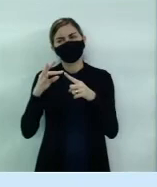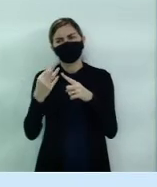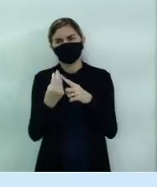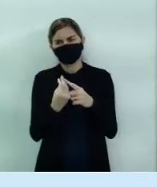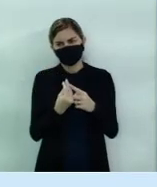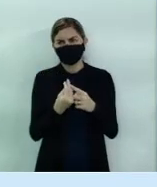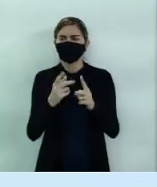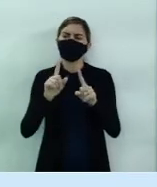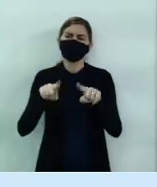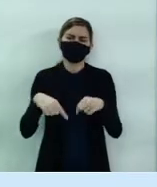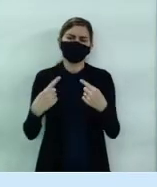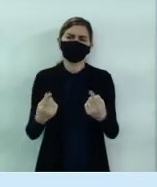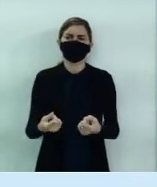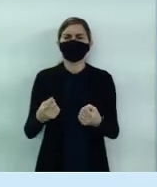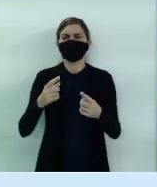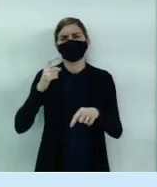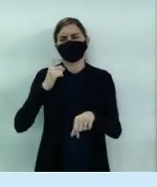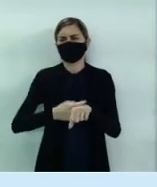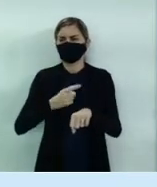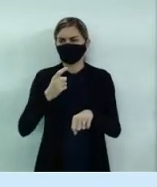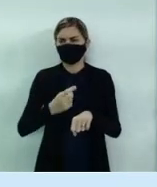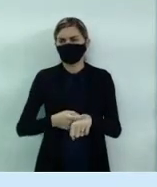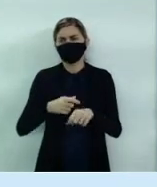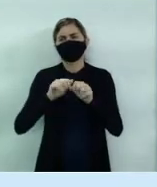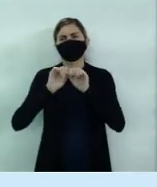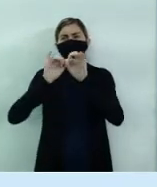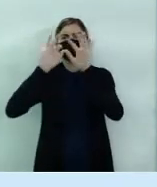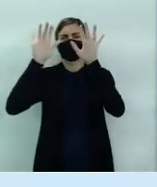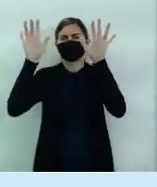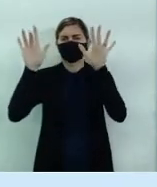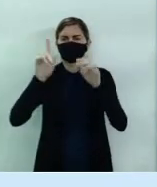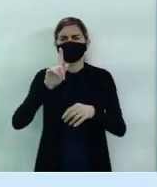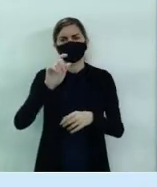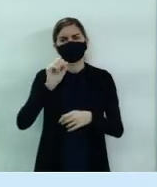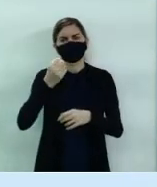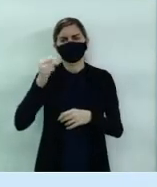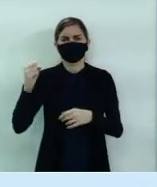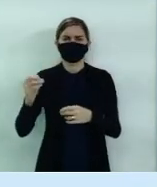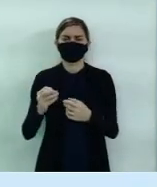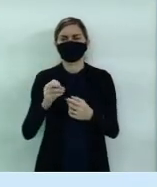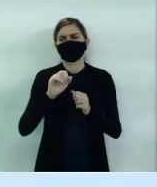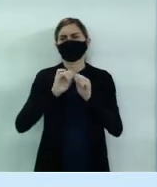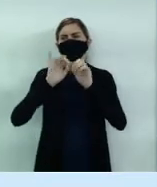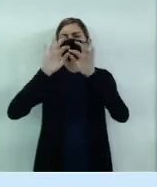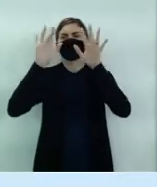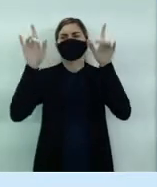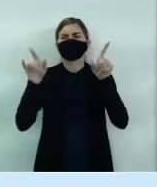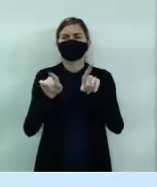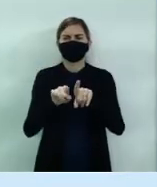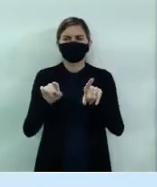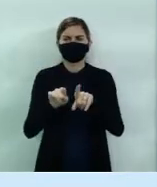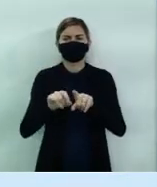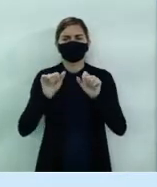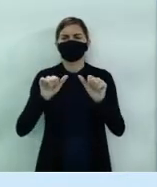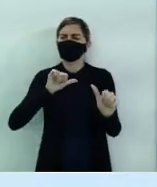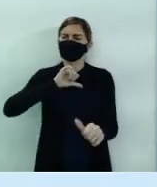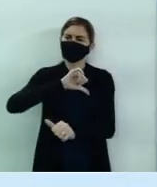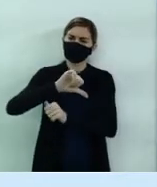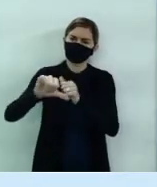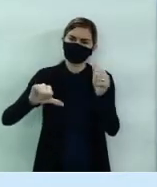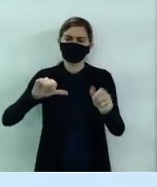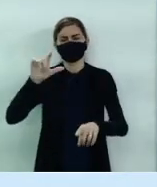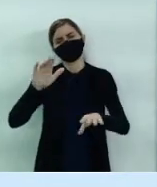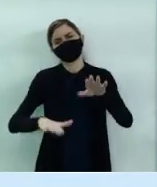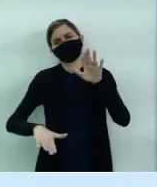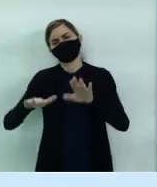física, que é no caso do sólido, do líquido para o gasoso. E depois pode também se inverter de acordo